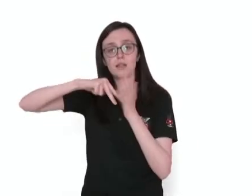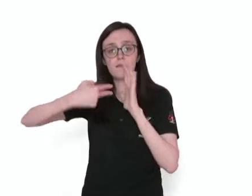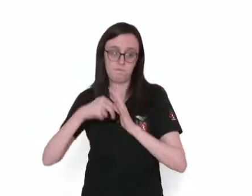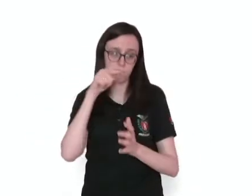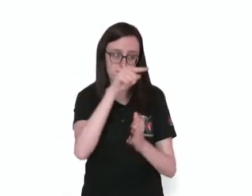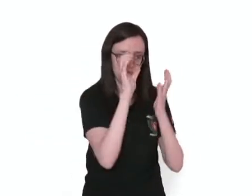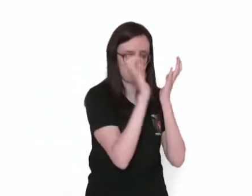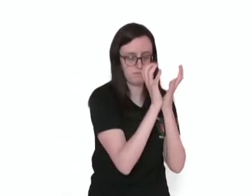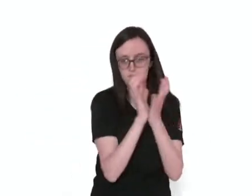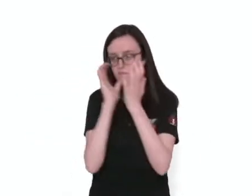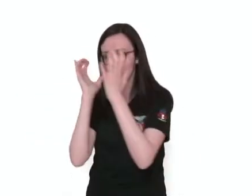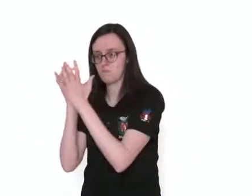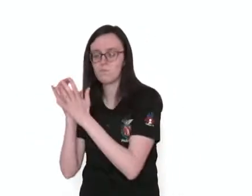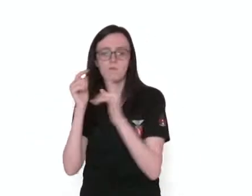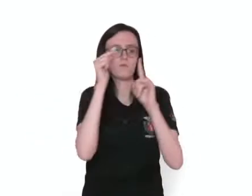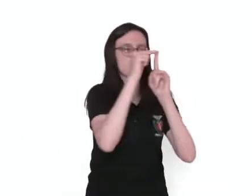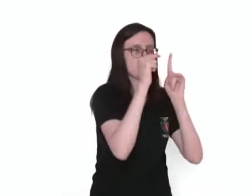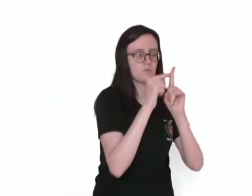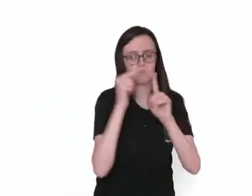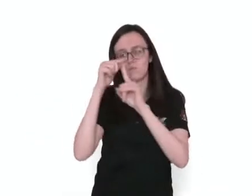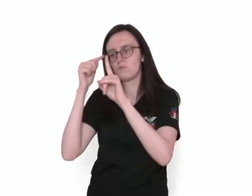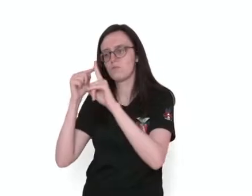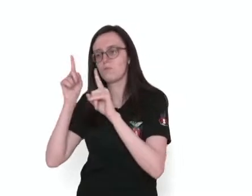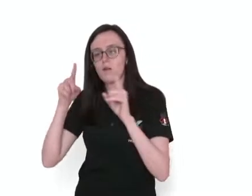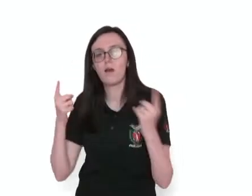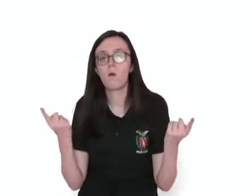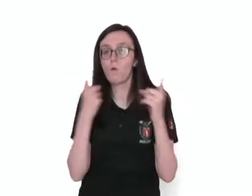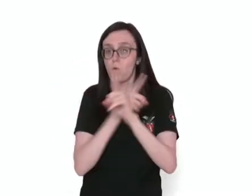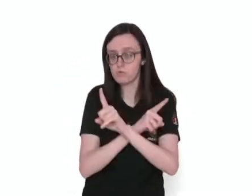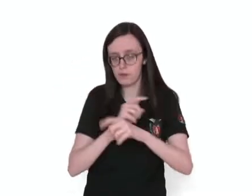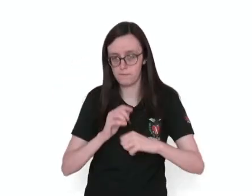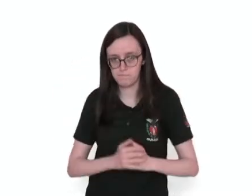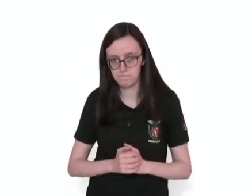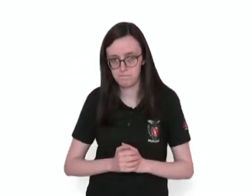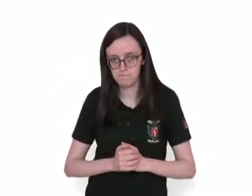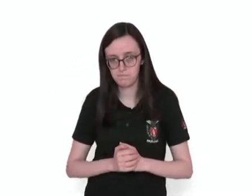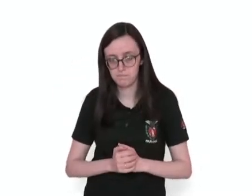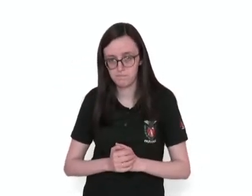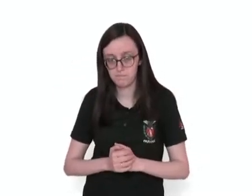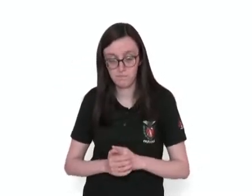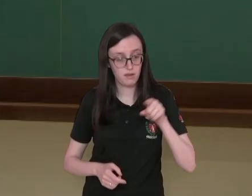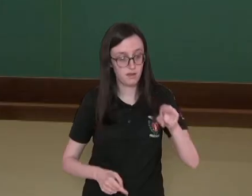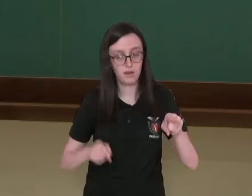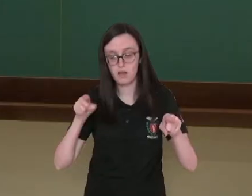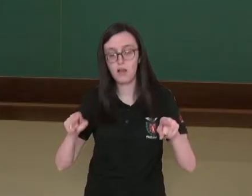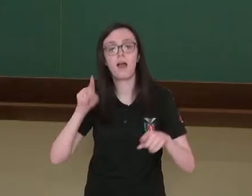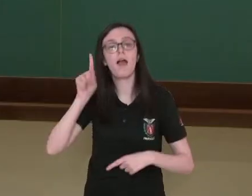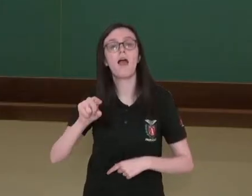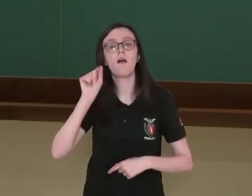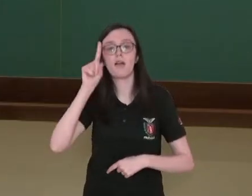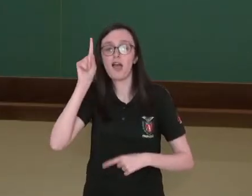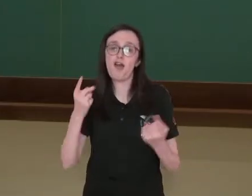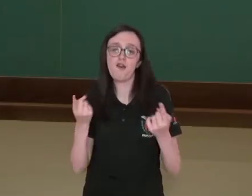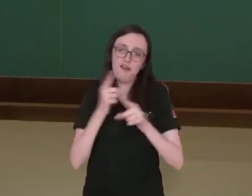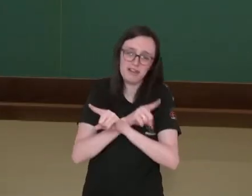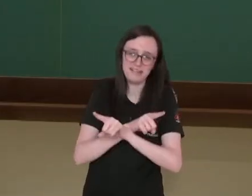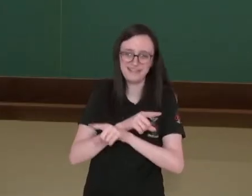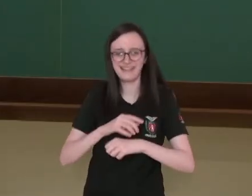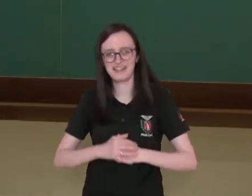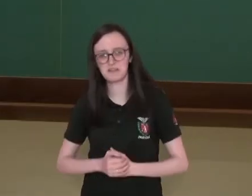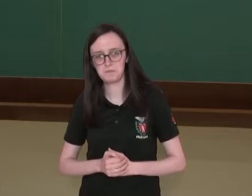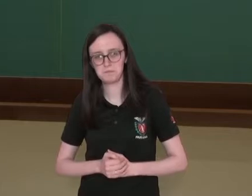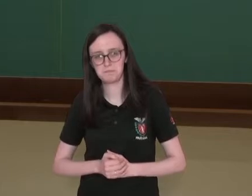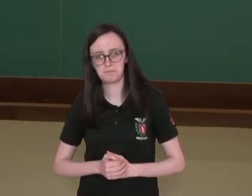grandezas variam numa razão inversa uma da outra. Dizemos que essas grandezas são inversamente